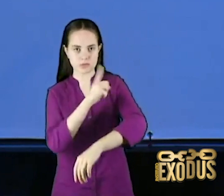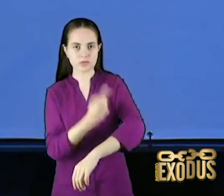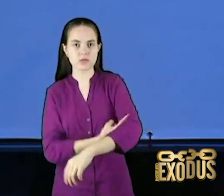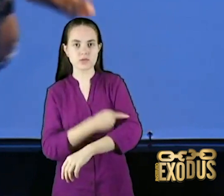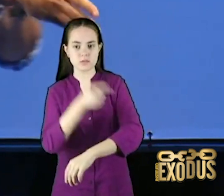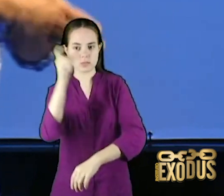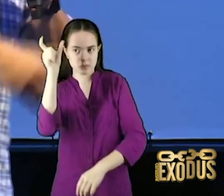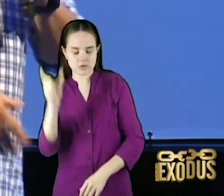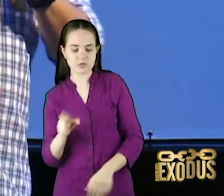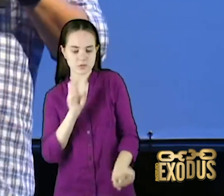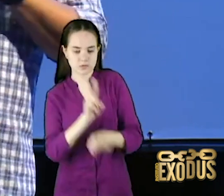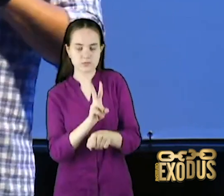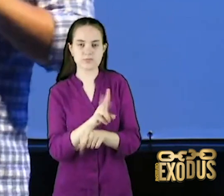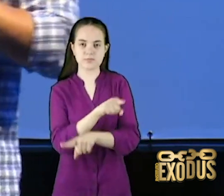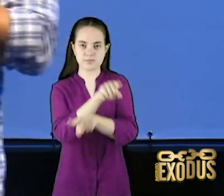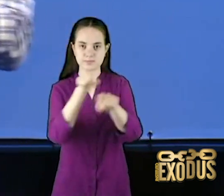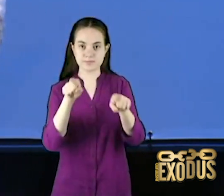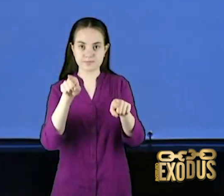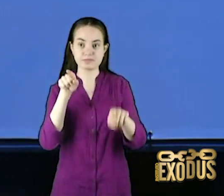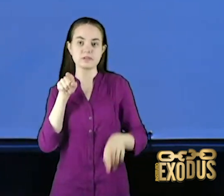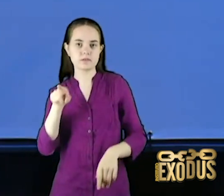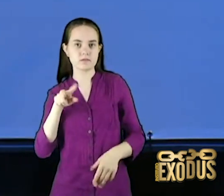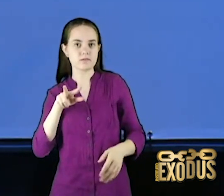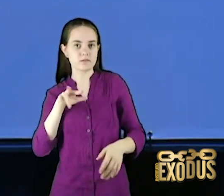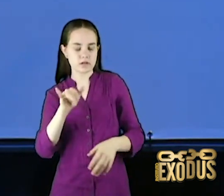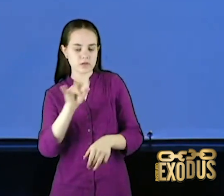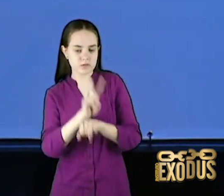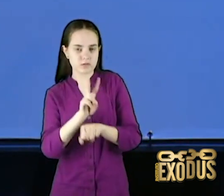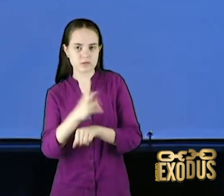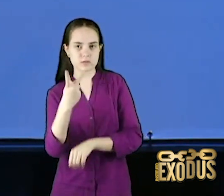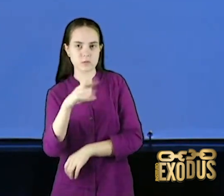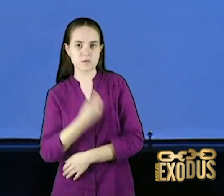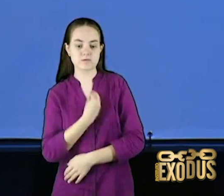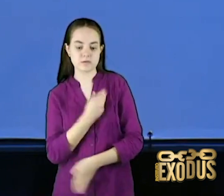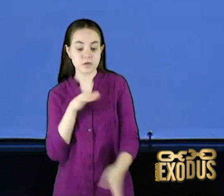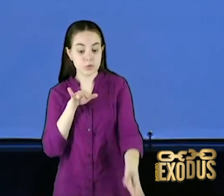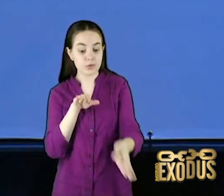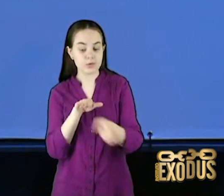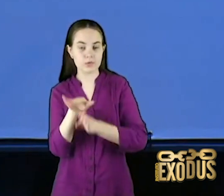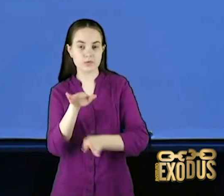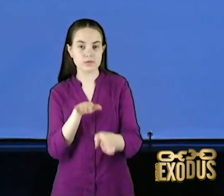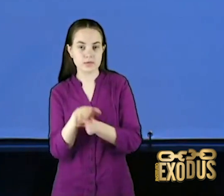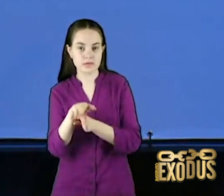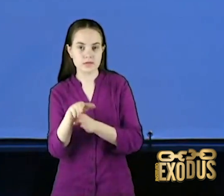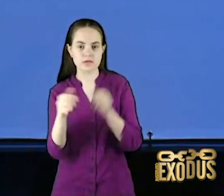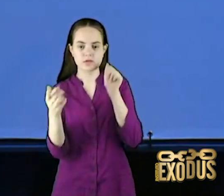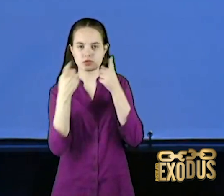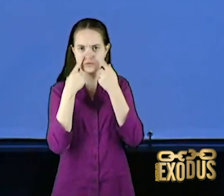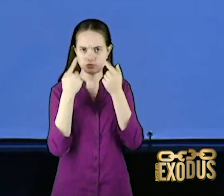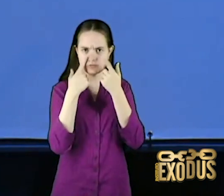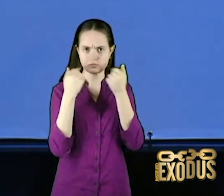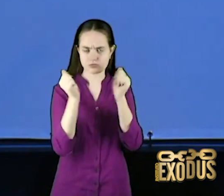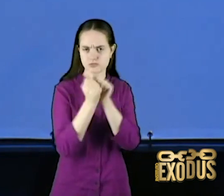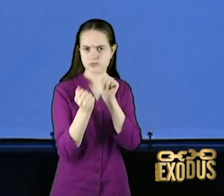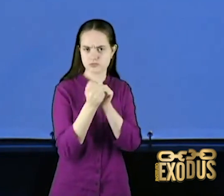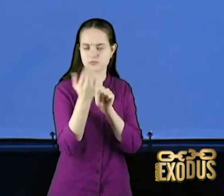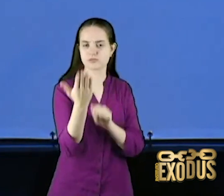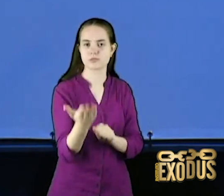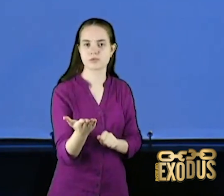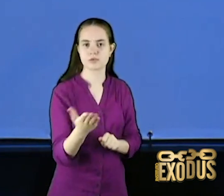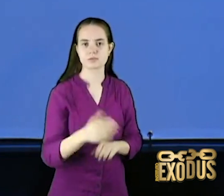pastor mais próximo. Ele vai pastorear a sua vida, ele vai te aconselhar, ele vai chorar com você quando você estiver